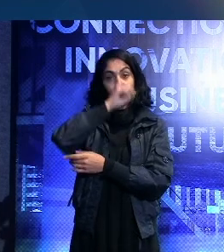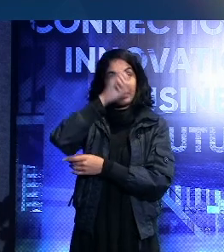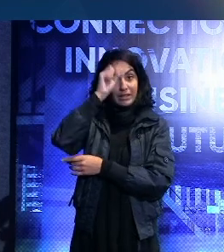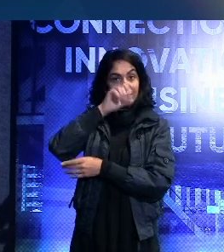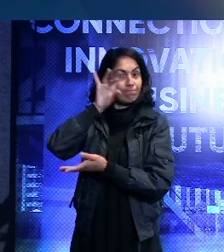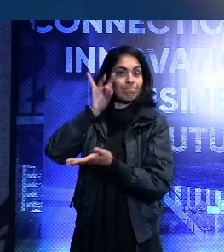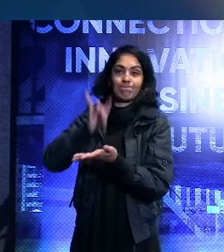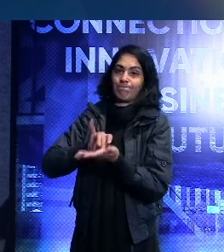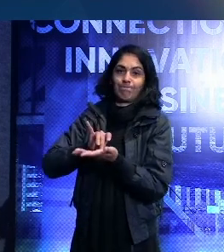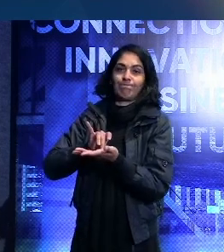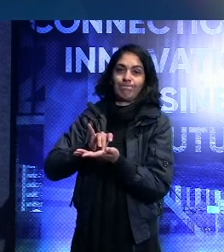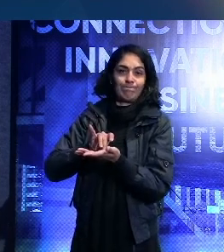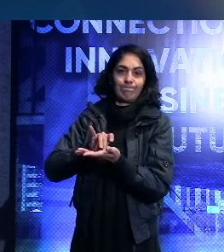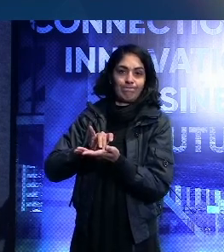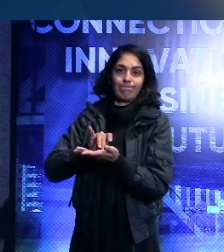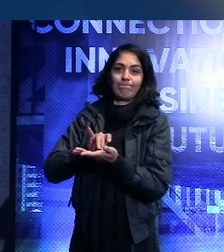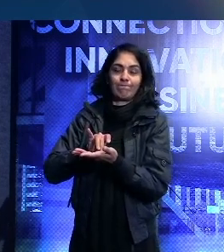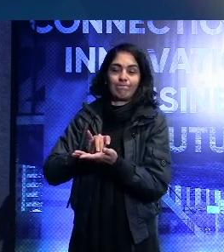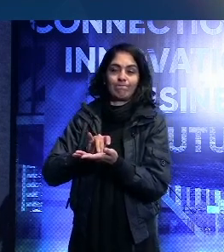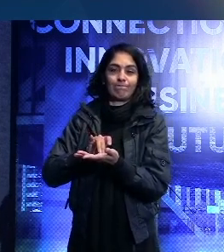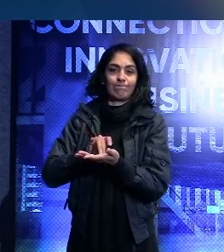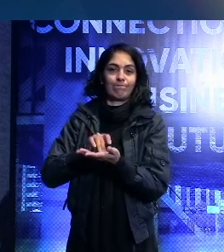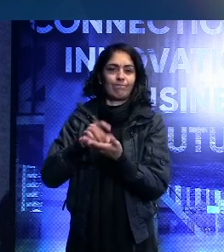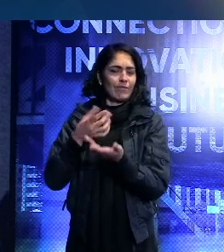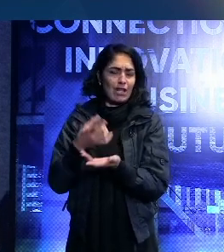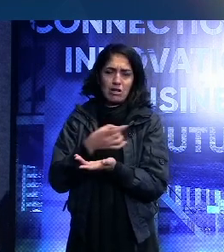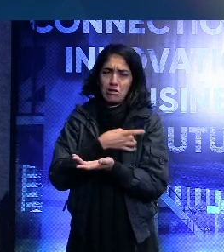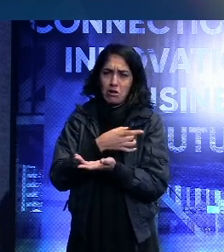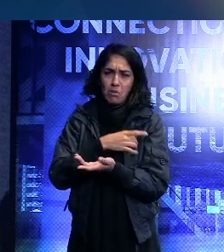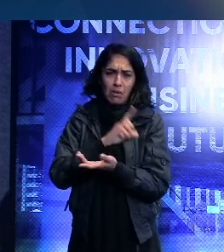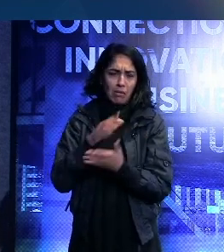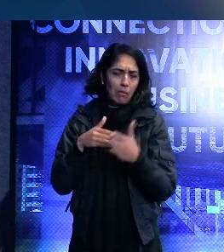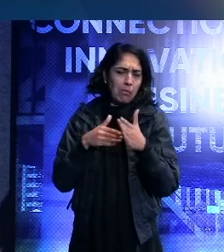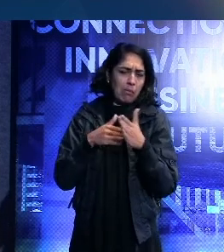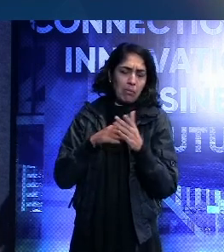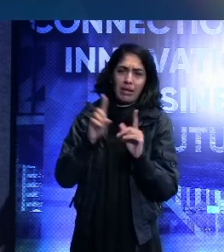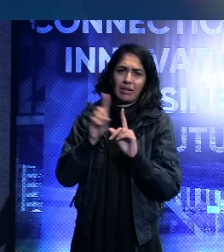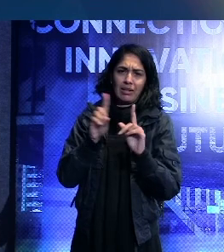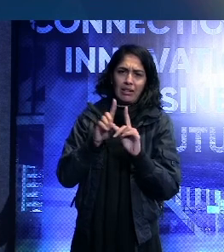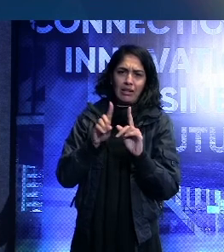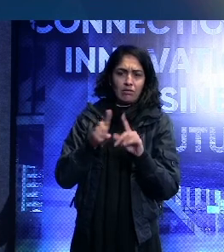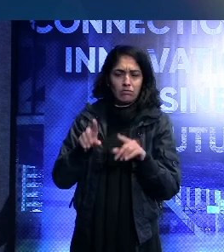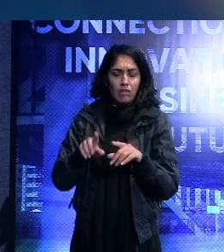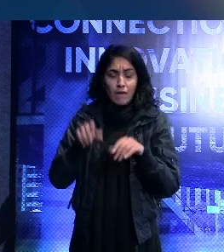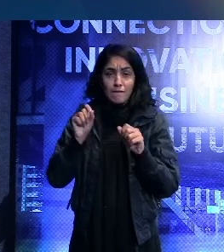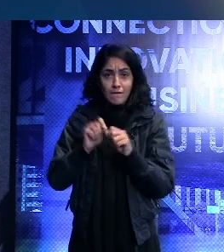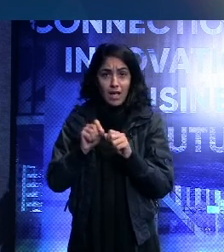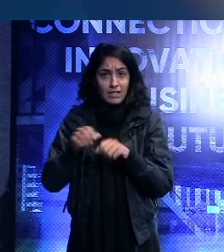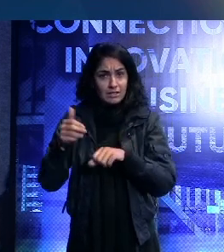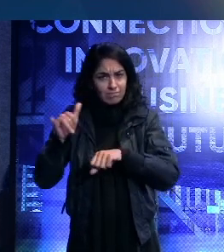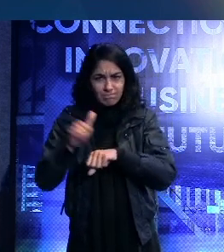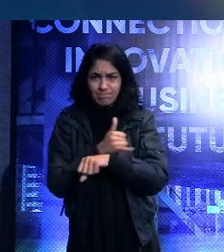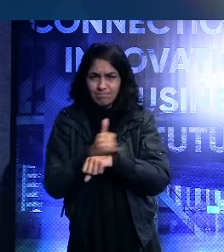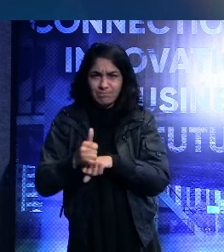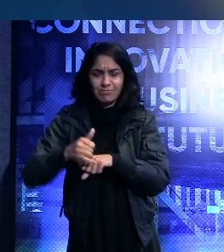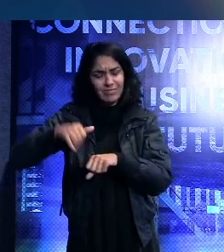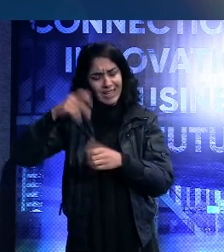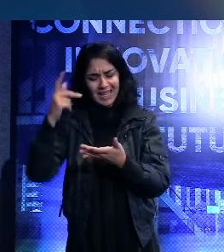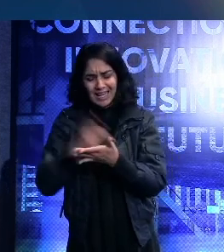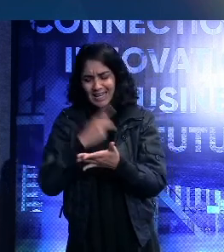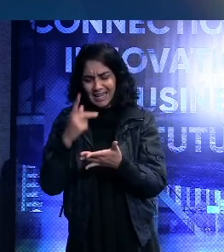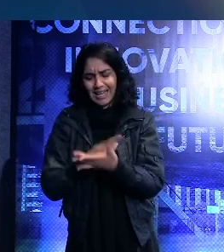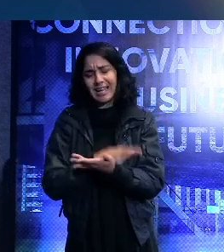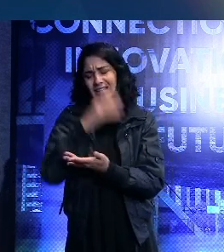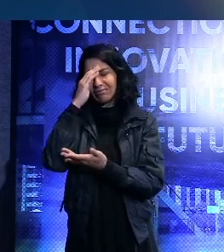não deixem que o medo impeça vocês de aplicar esses design patterns. Cara, vocês vão errar no início? Pô, com